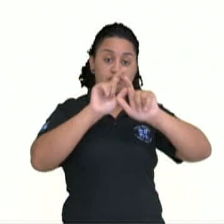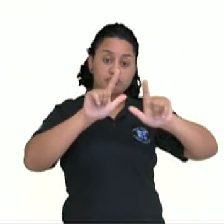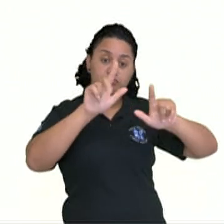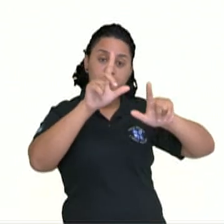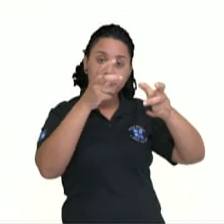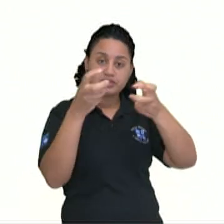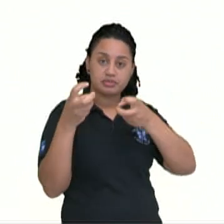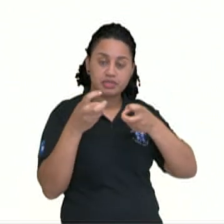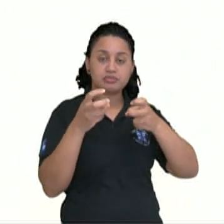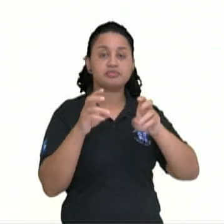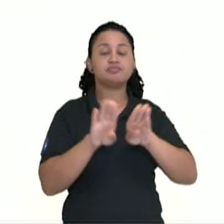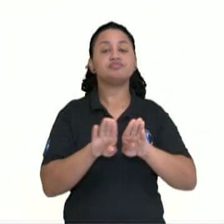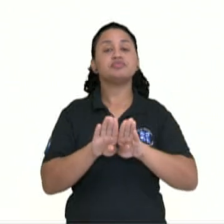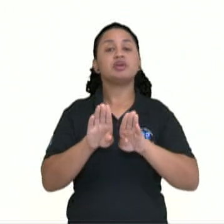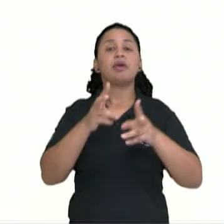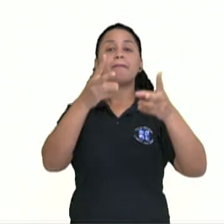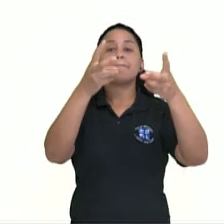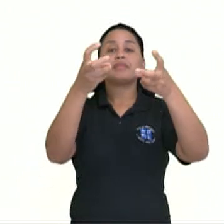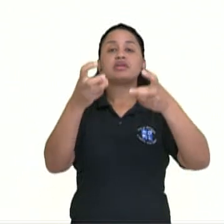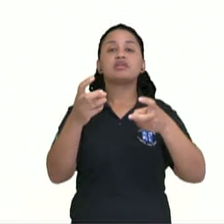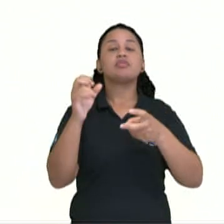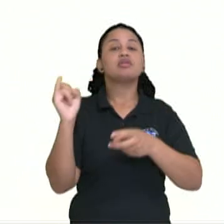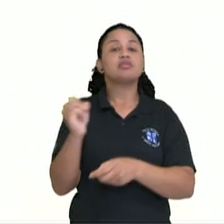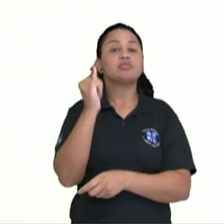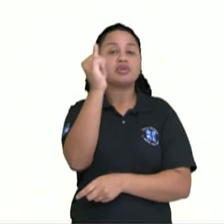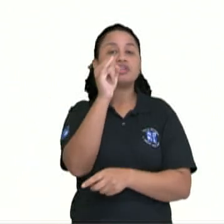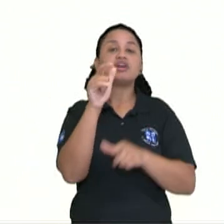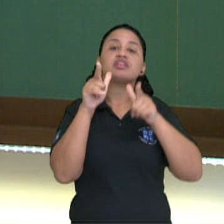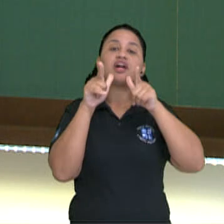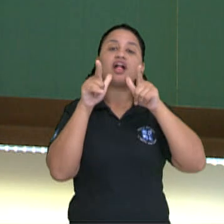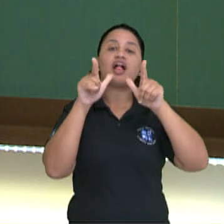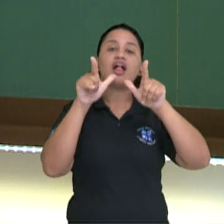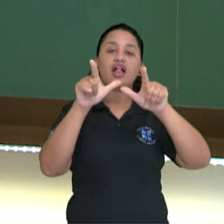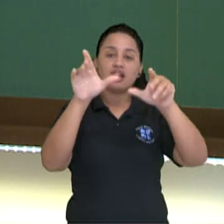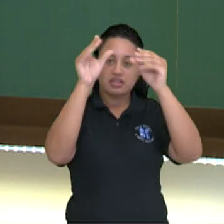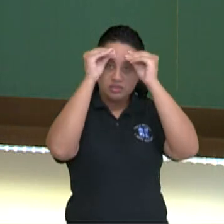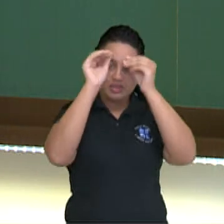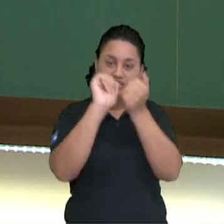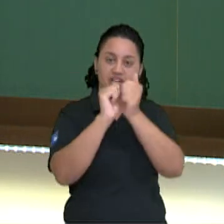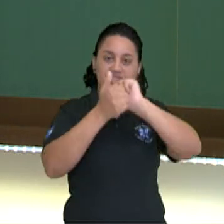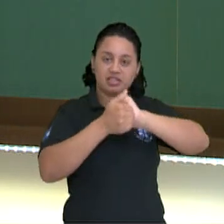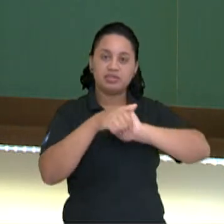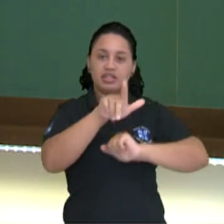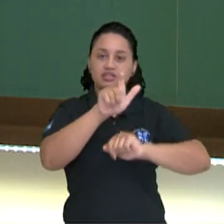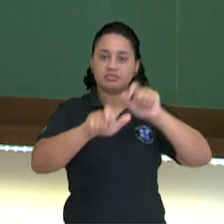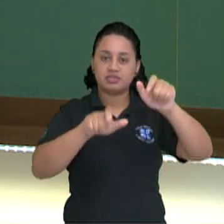e identificamos a importância de adequar a linguagem ao público.